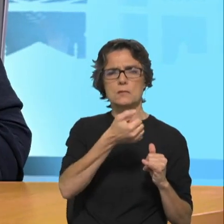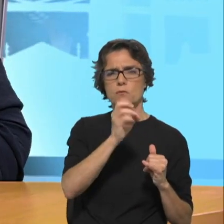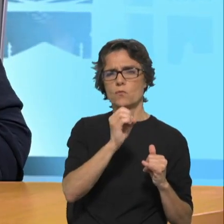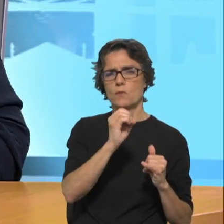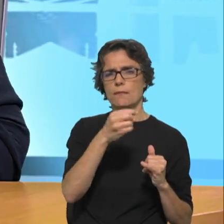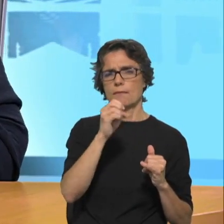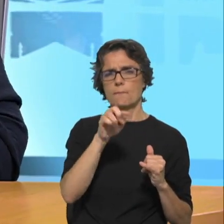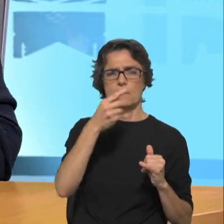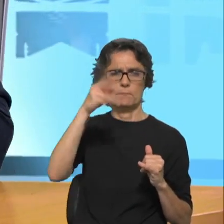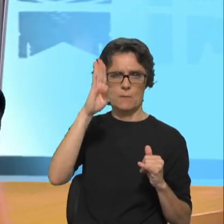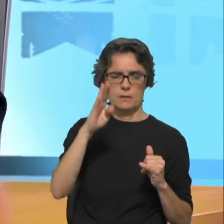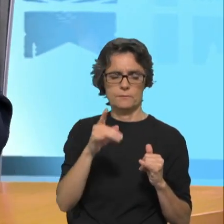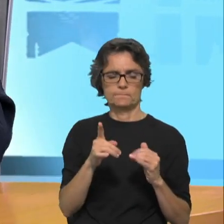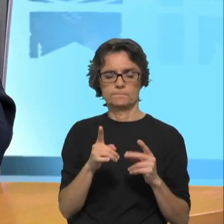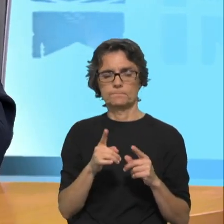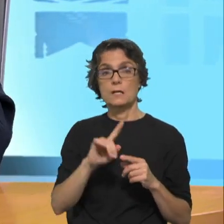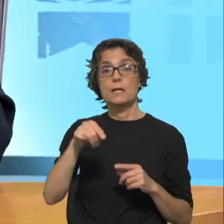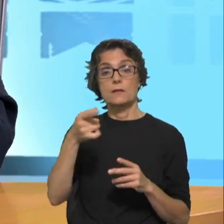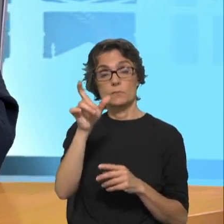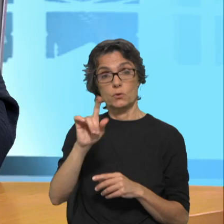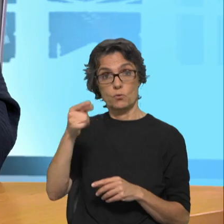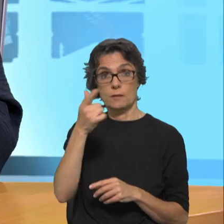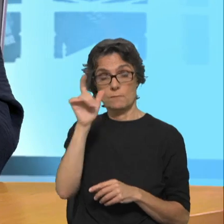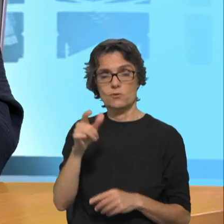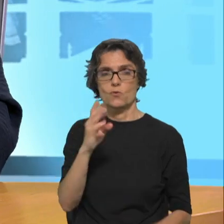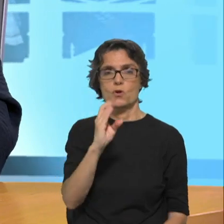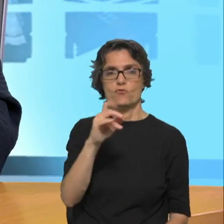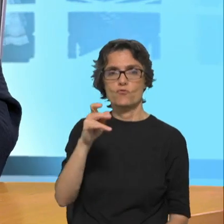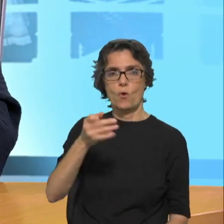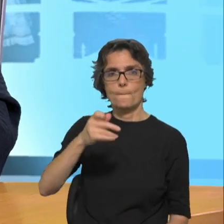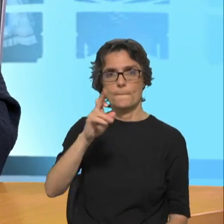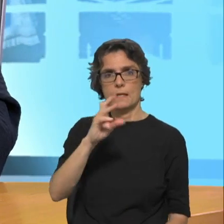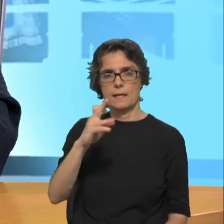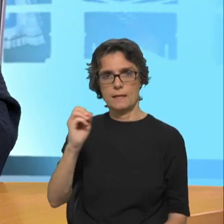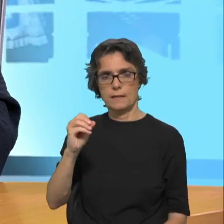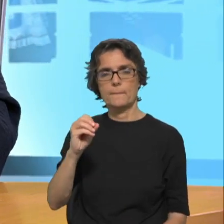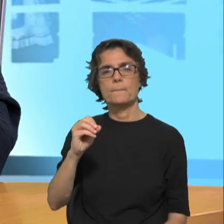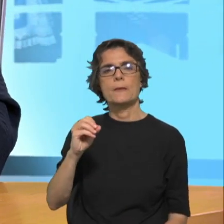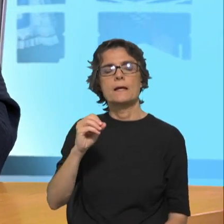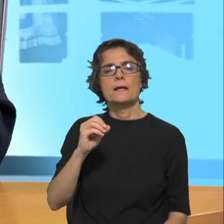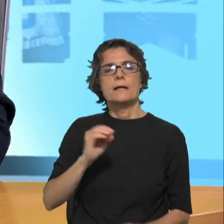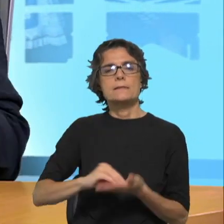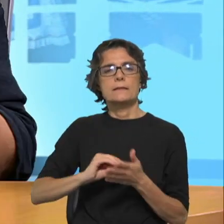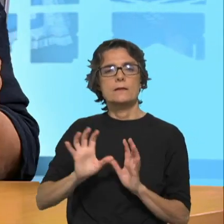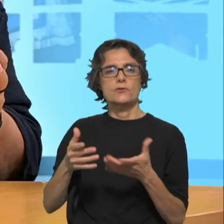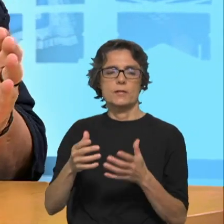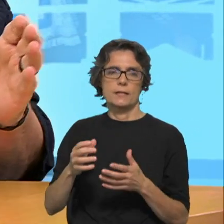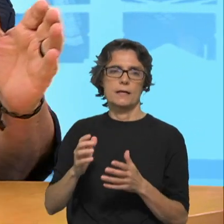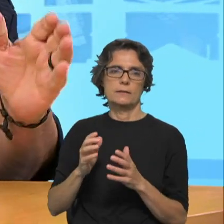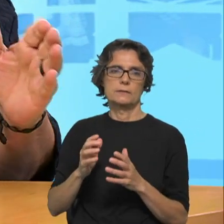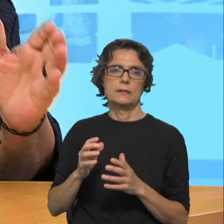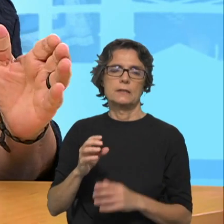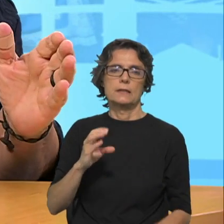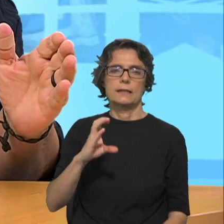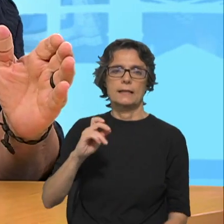neste movimento. Depois temos também o João Pereira, que ao longo da sua vida é o secretário-geral da Caritas Portuguesa, e ao longo da sua vida ele cresce